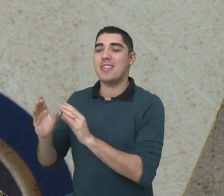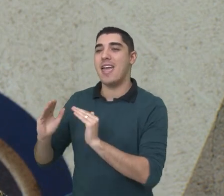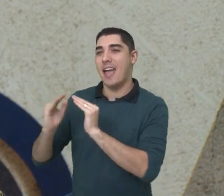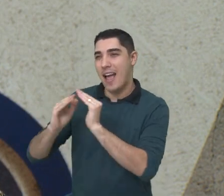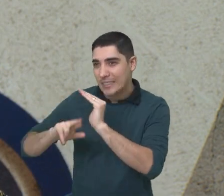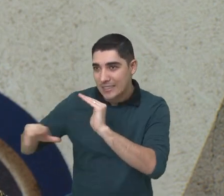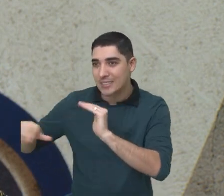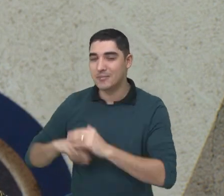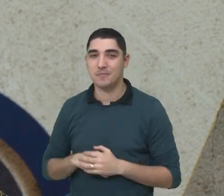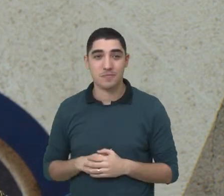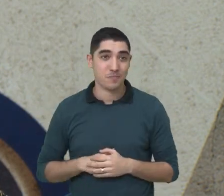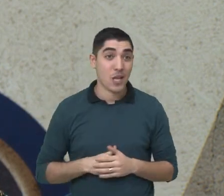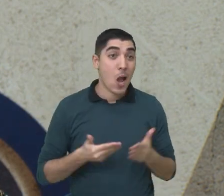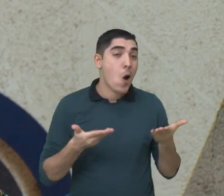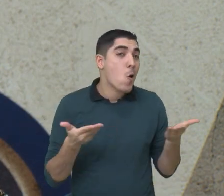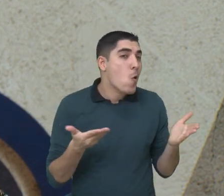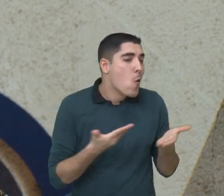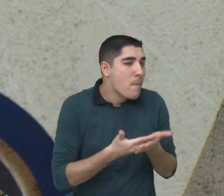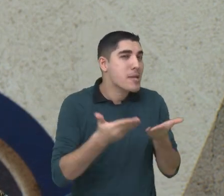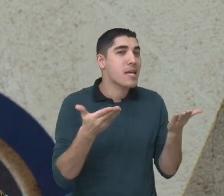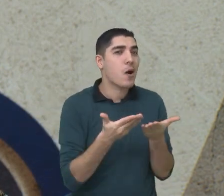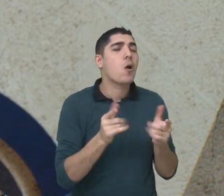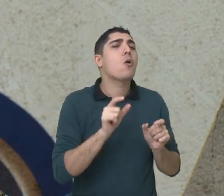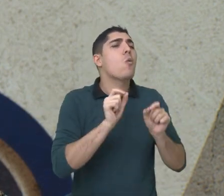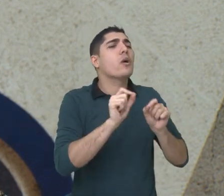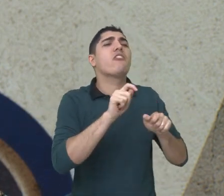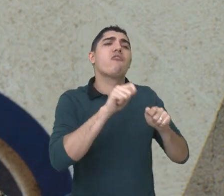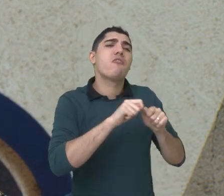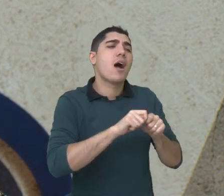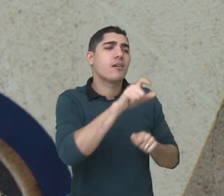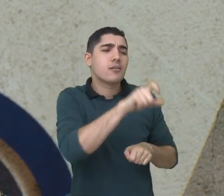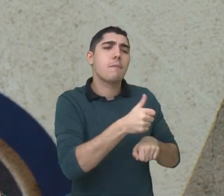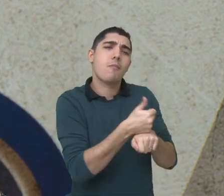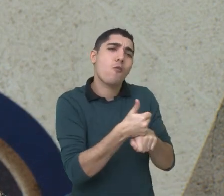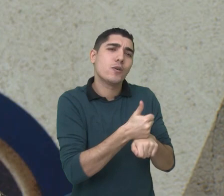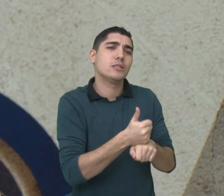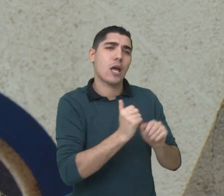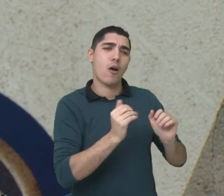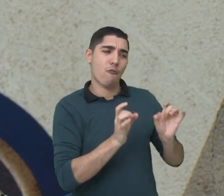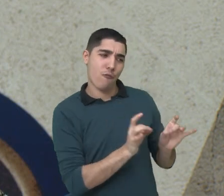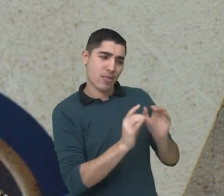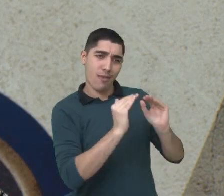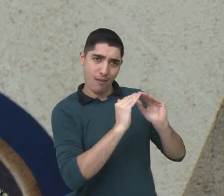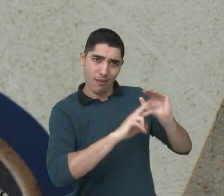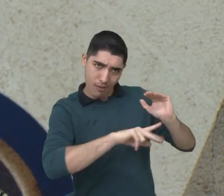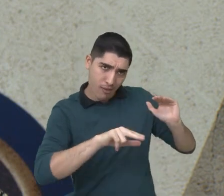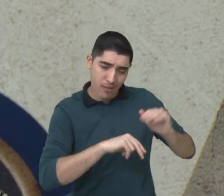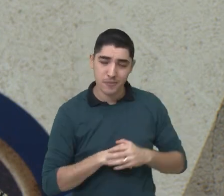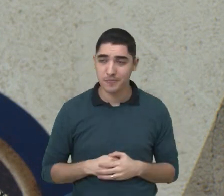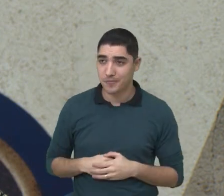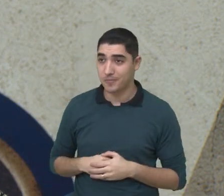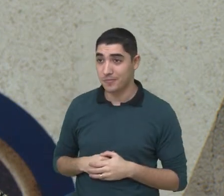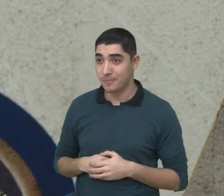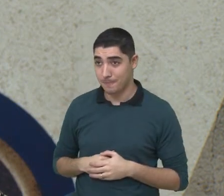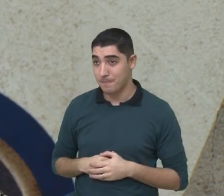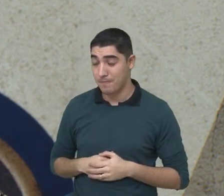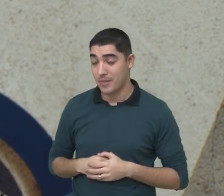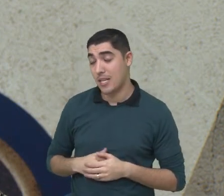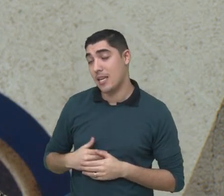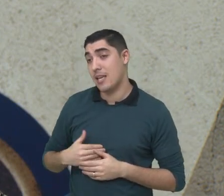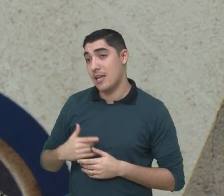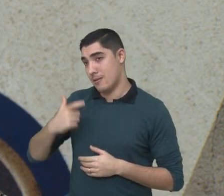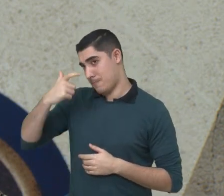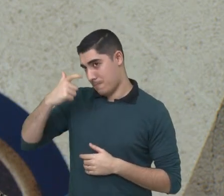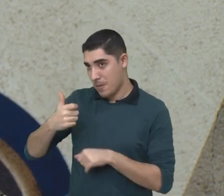de imóveis. Então vamos começar do básico, né, Ana Alice? Conta pra gente, o que faz um corretor de imóveis? O corretor de